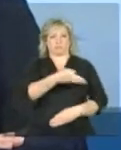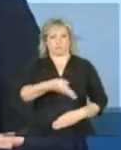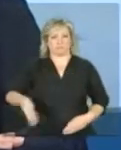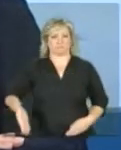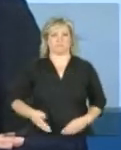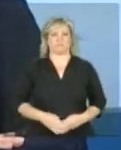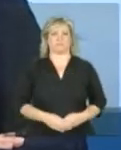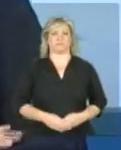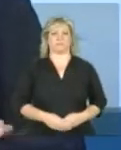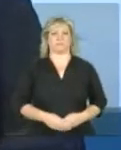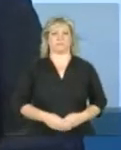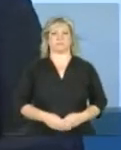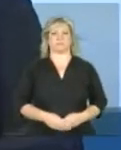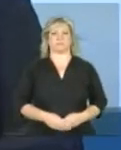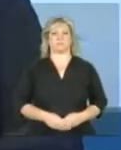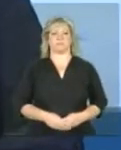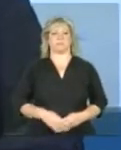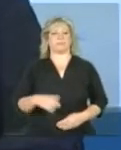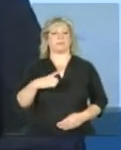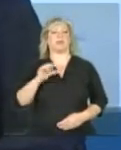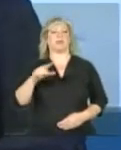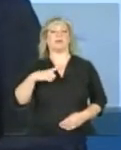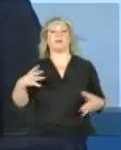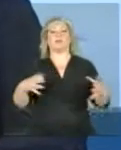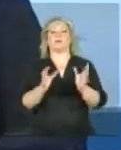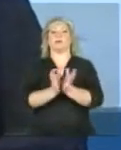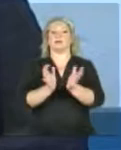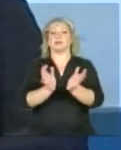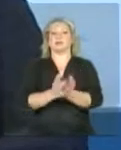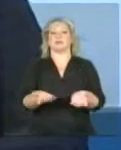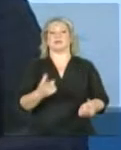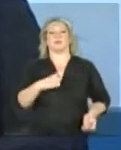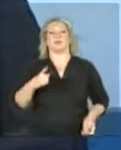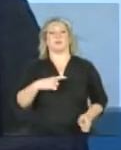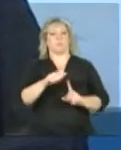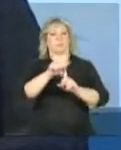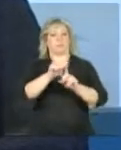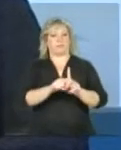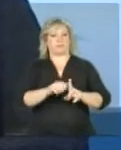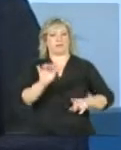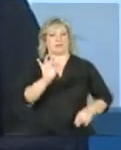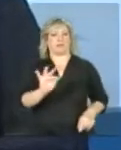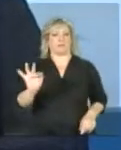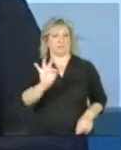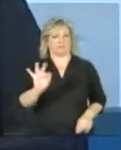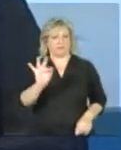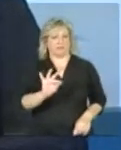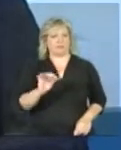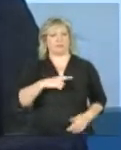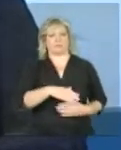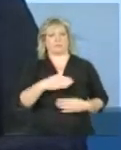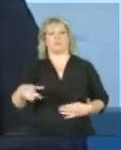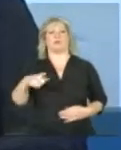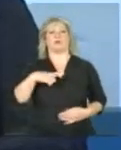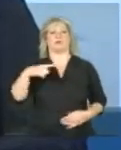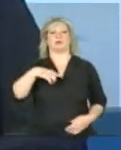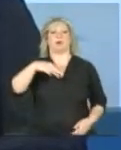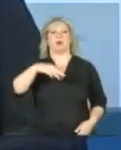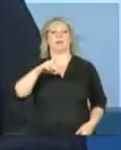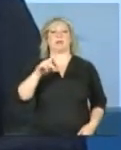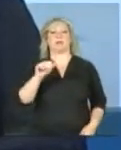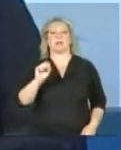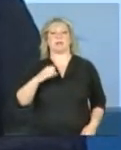tele@mds.gov.br entre fevereiro e outubro deste ano nds promove a revisão de mais de um milhão de